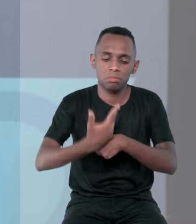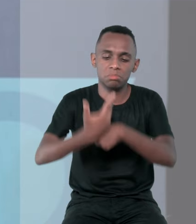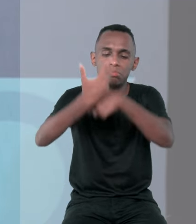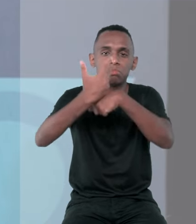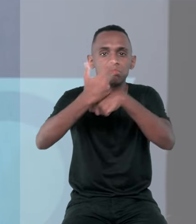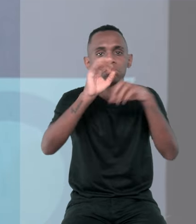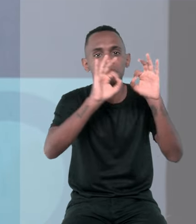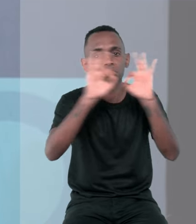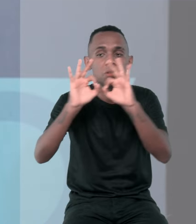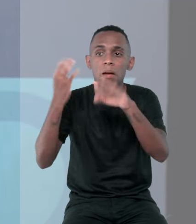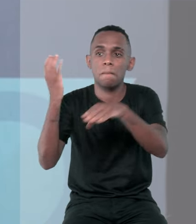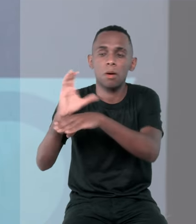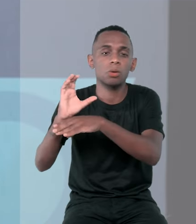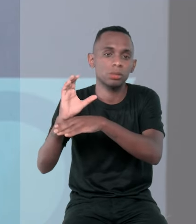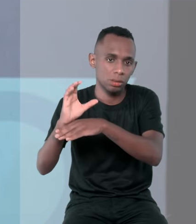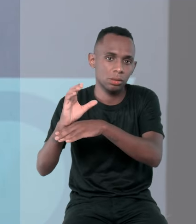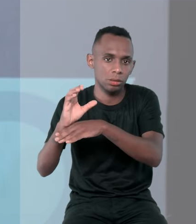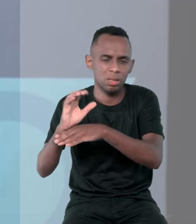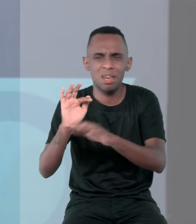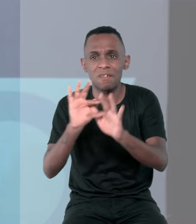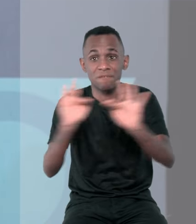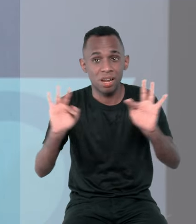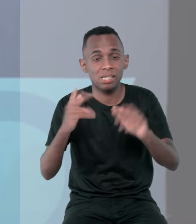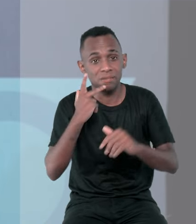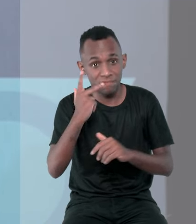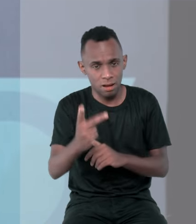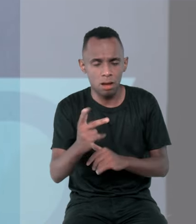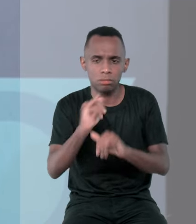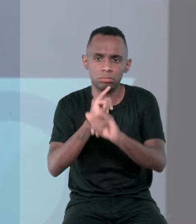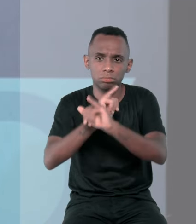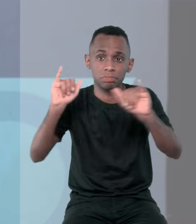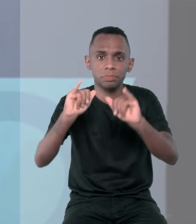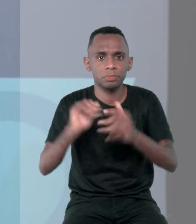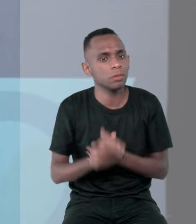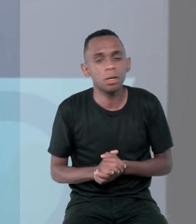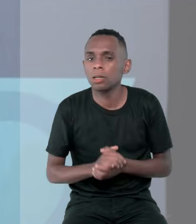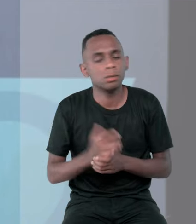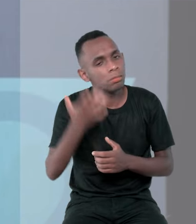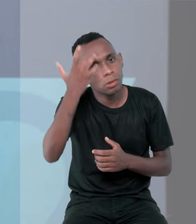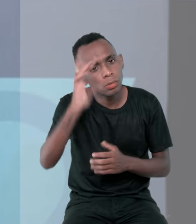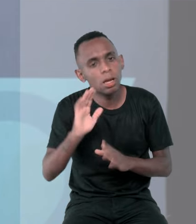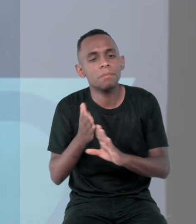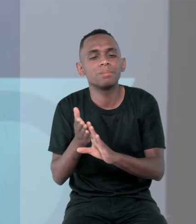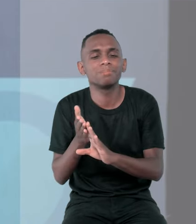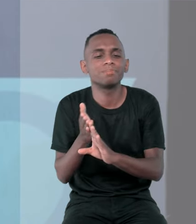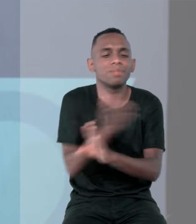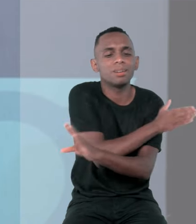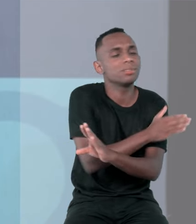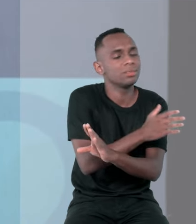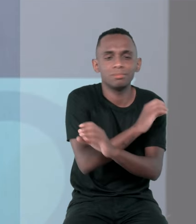social, diz aquela frase completamente fora de contexto, desconhecendo todo o processo do